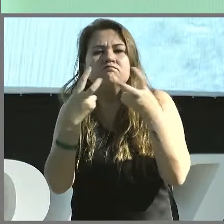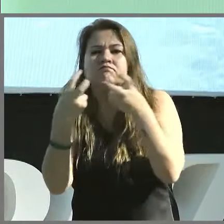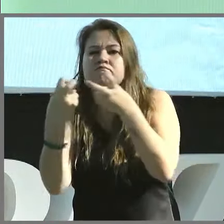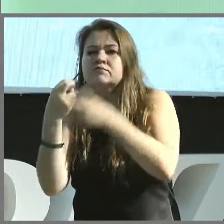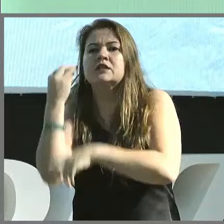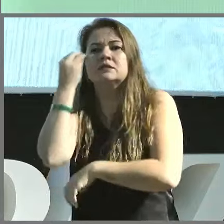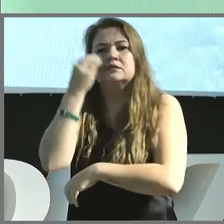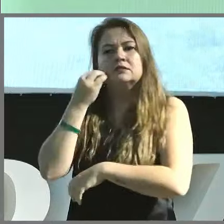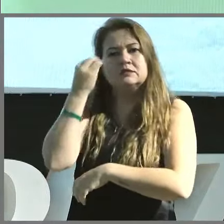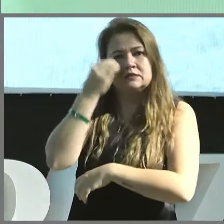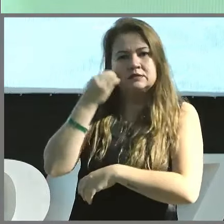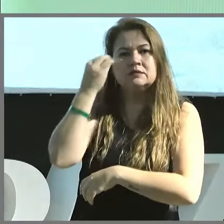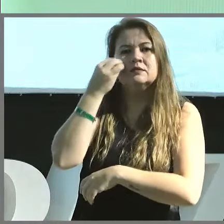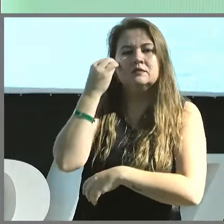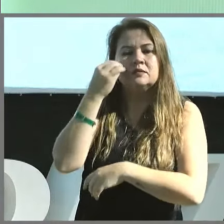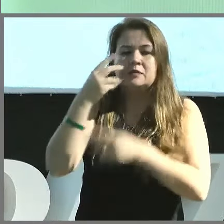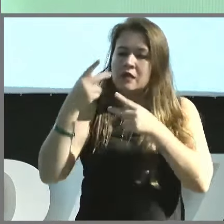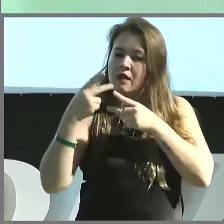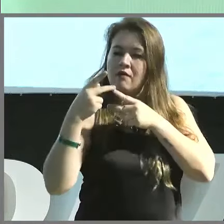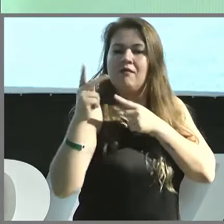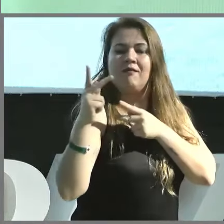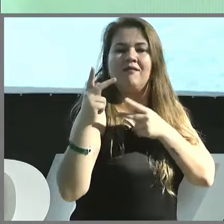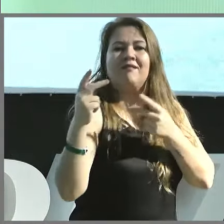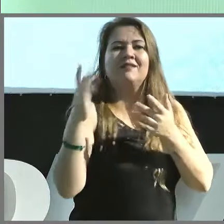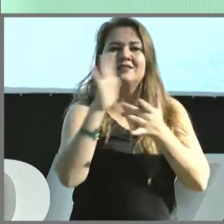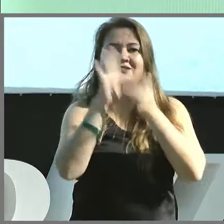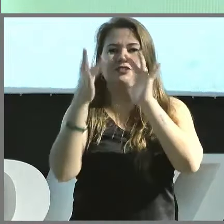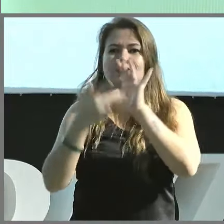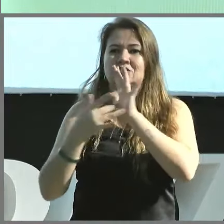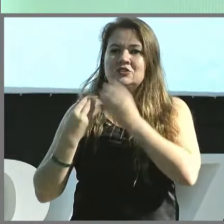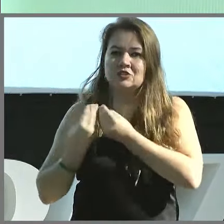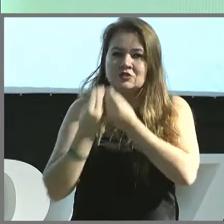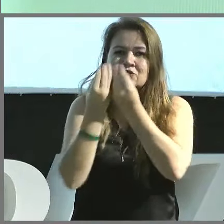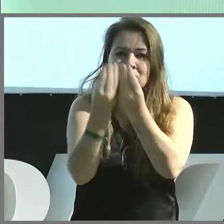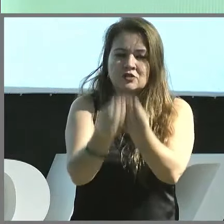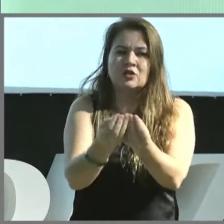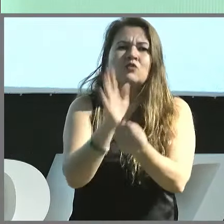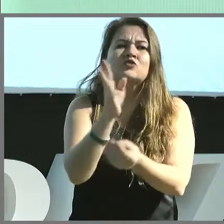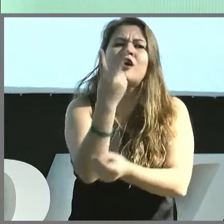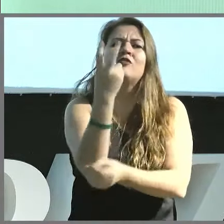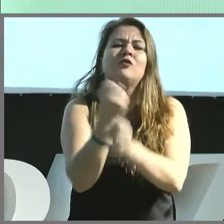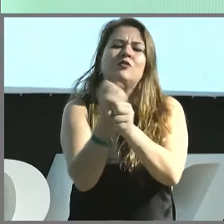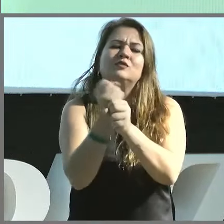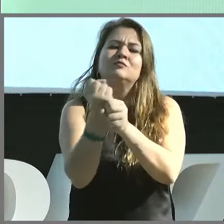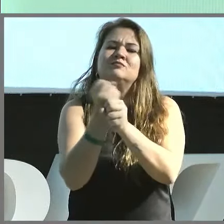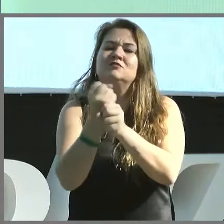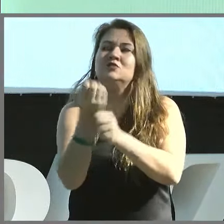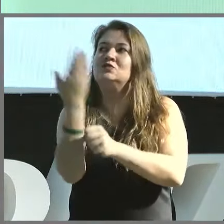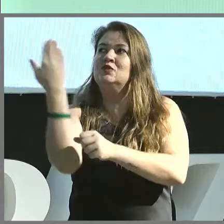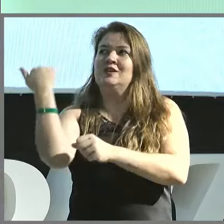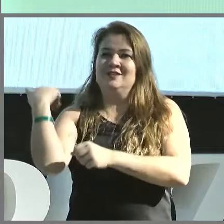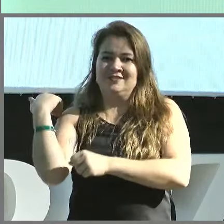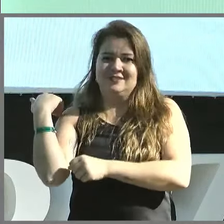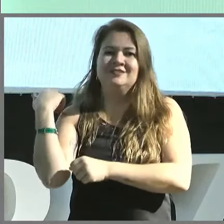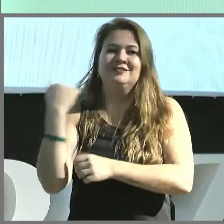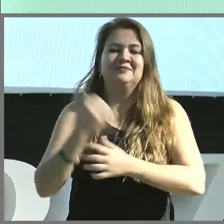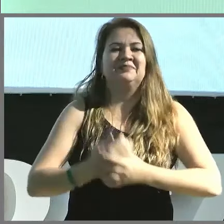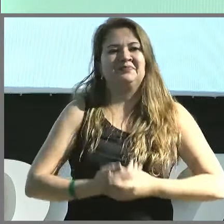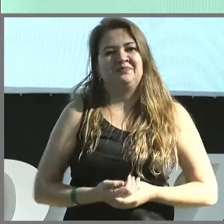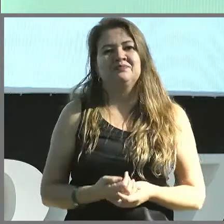reexperimentar a perspectiva que Jesus nos entregou há 2000 anos atrás. Somos,